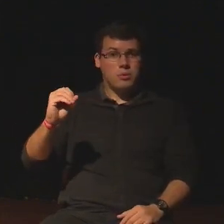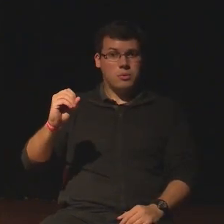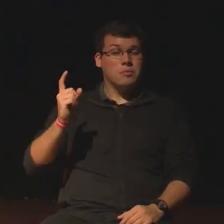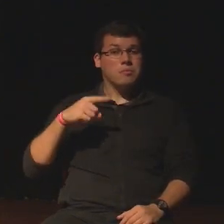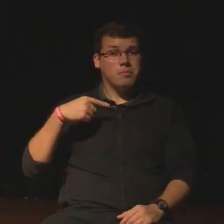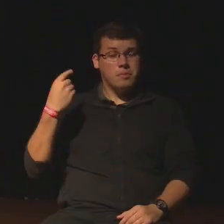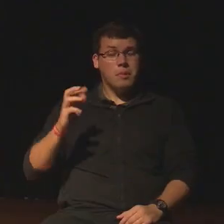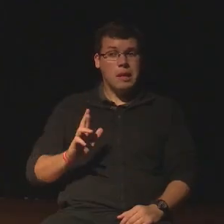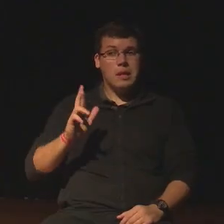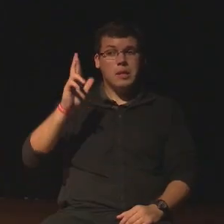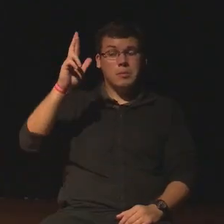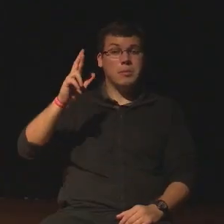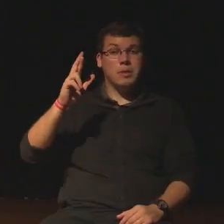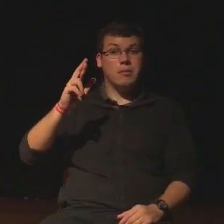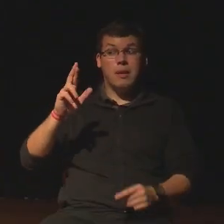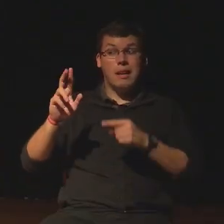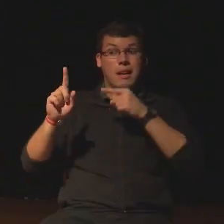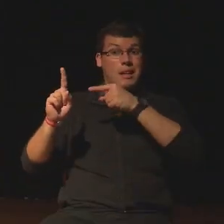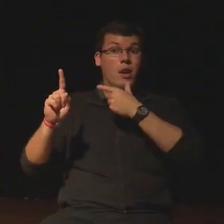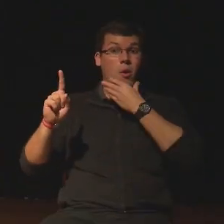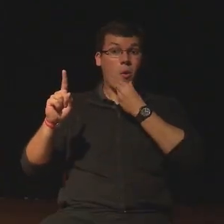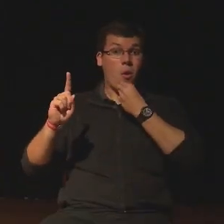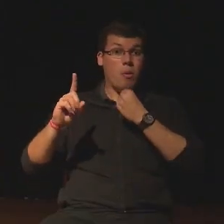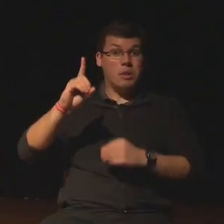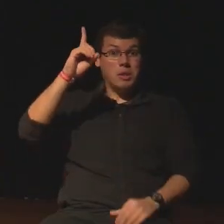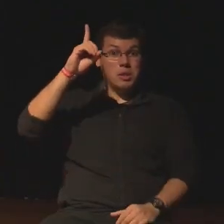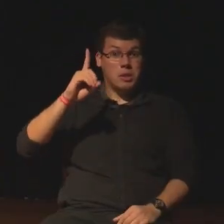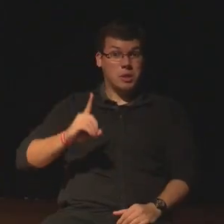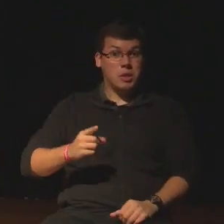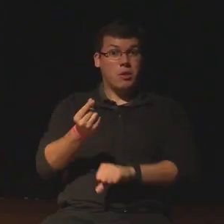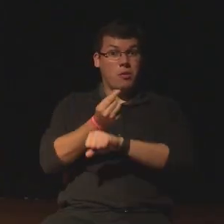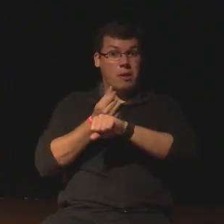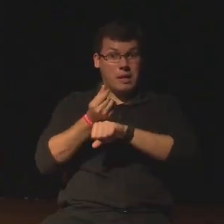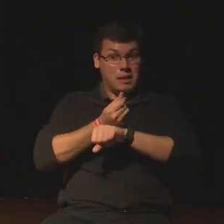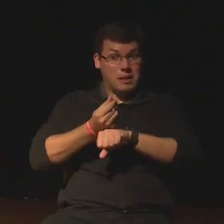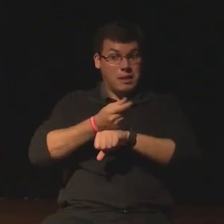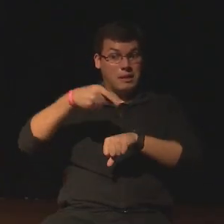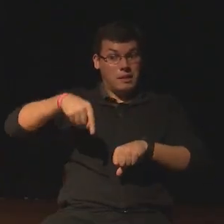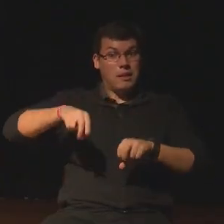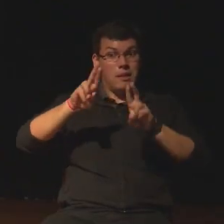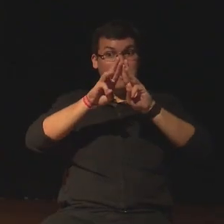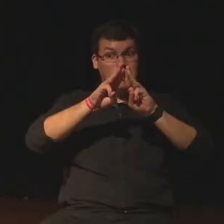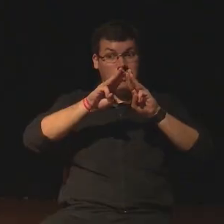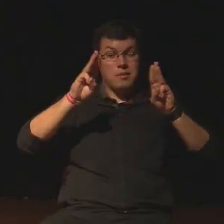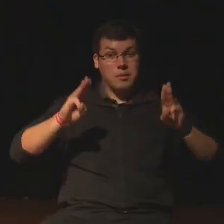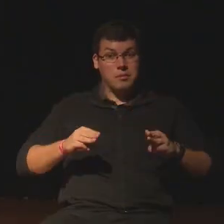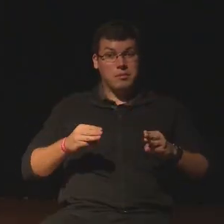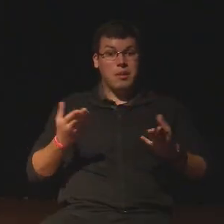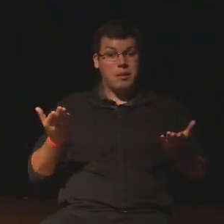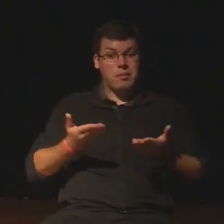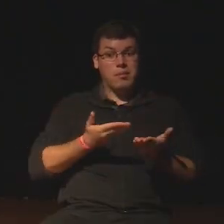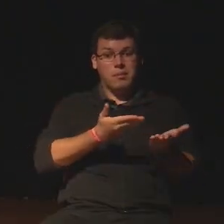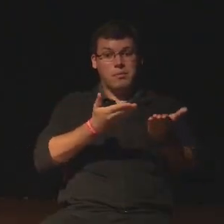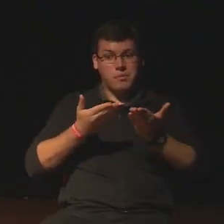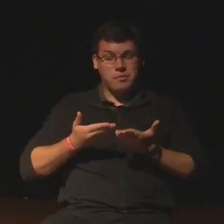diretor financeiro e de operações aqui do museu, para dar boas-vindas a todos.